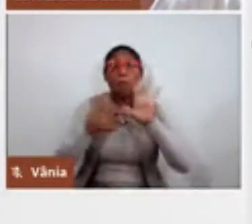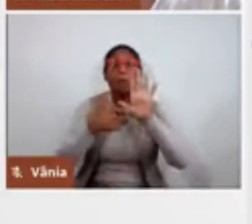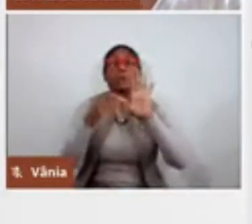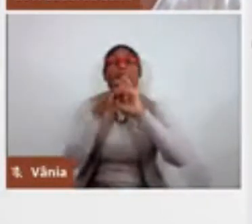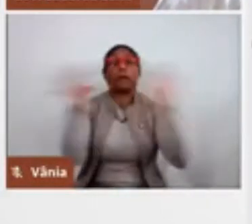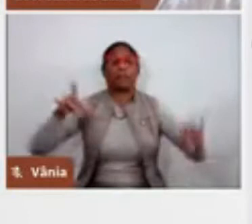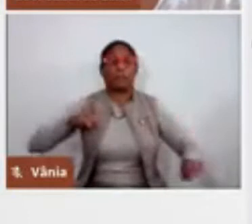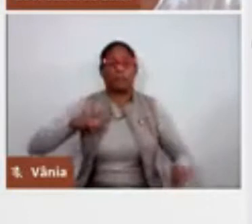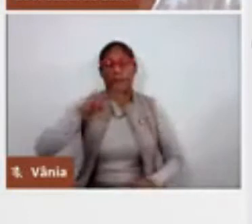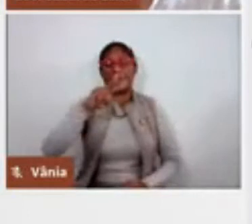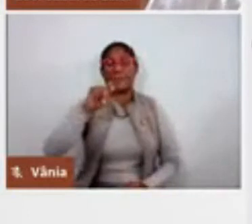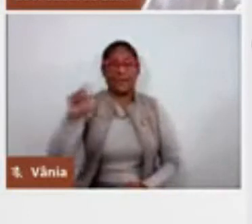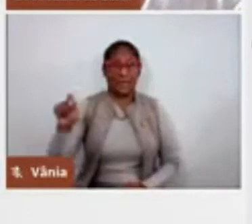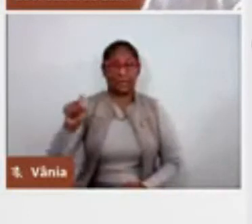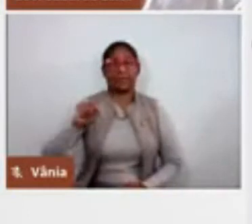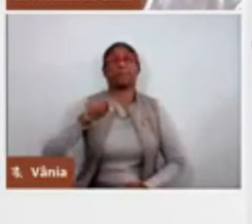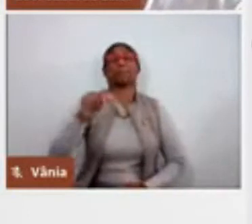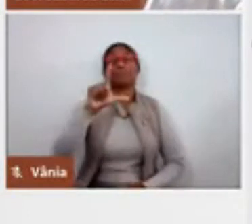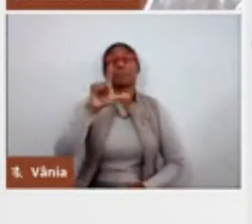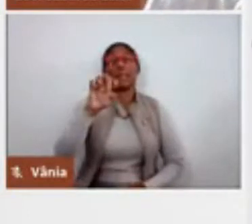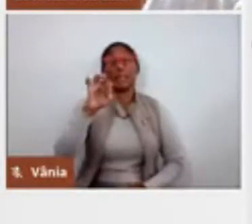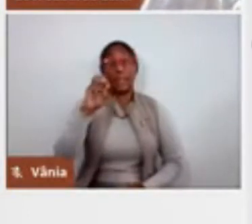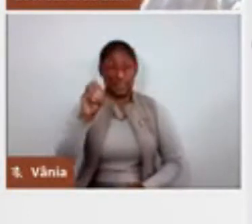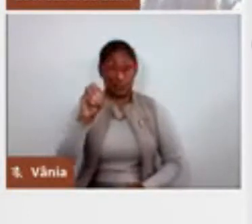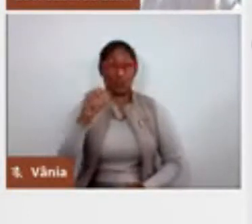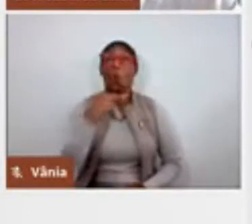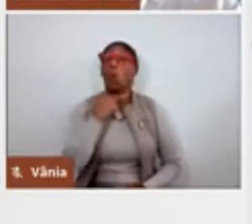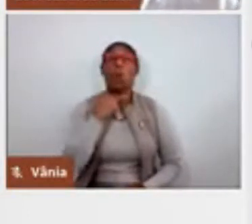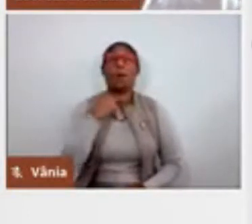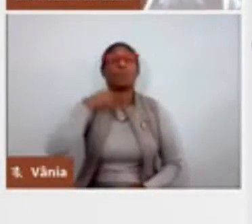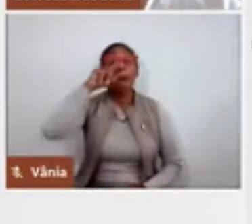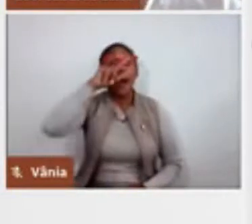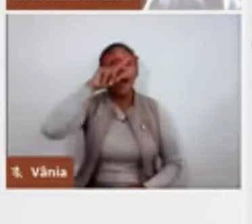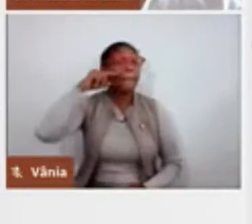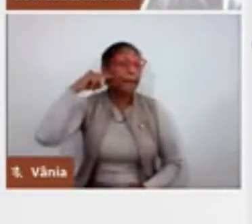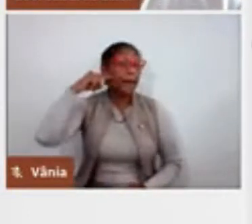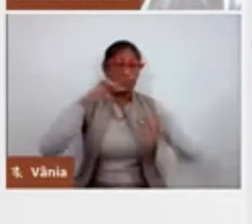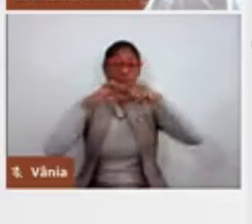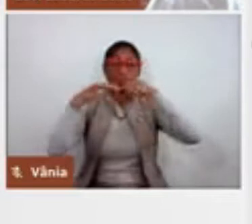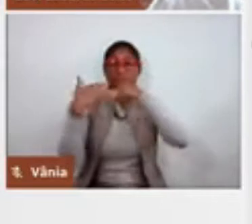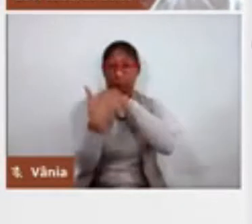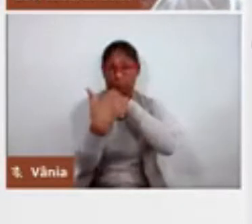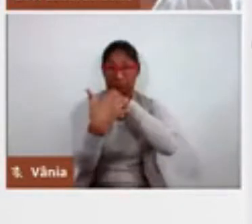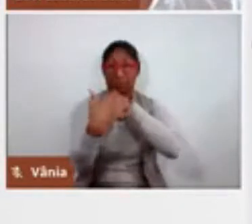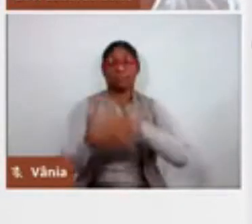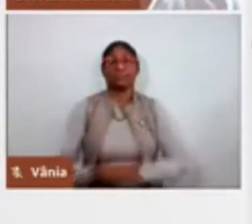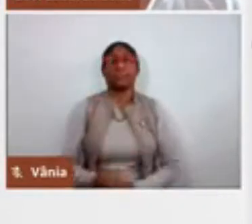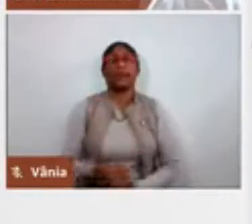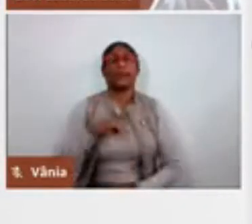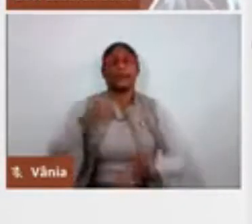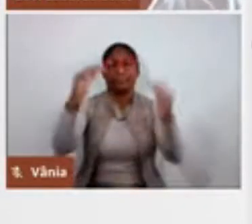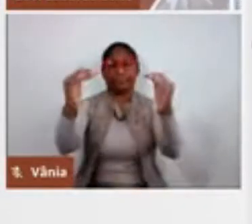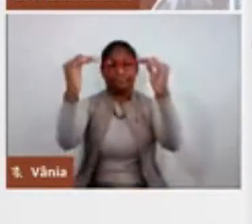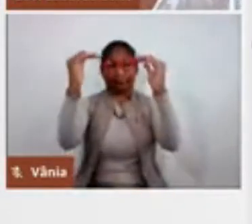Na parte em amarelo, o número de leitos ocupados por pacientes confirmados para o coronavírus. Nós temos